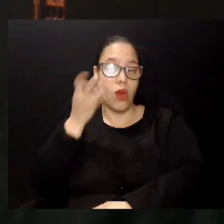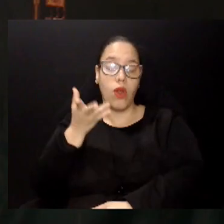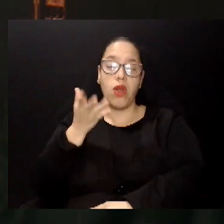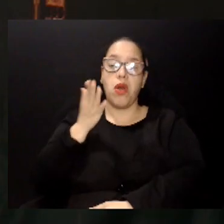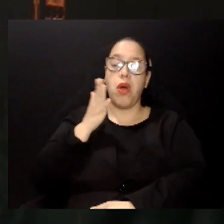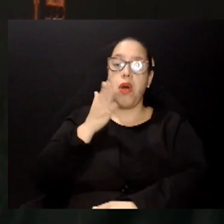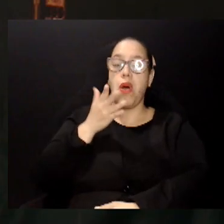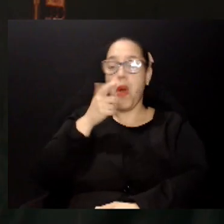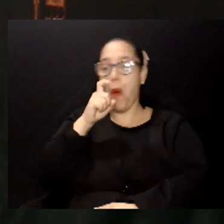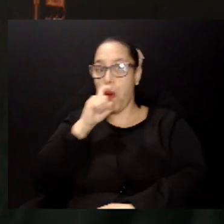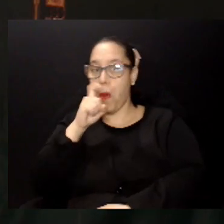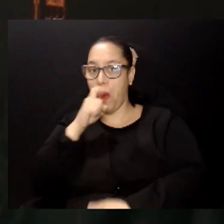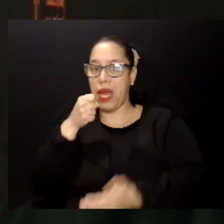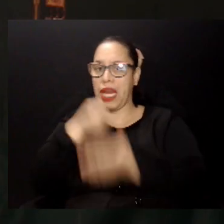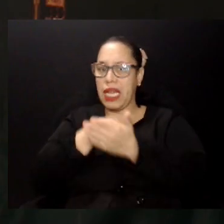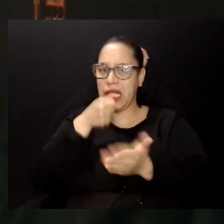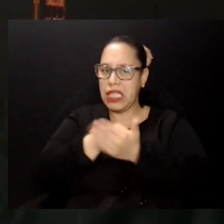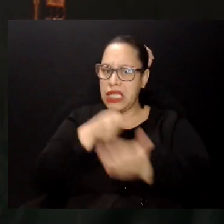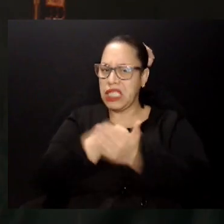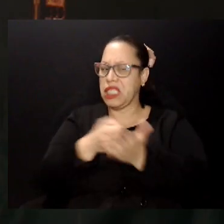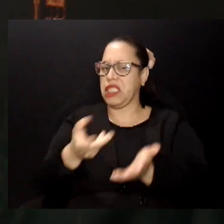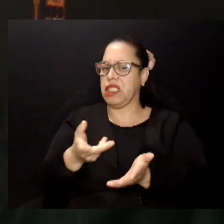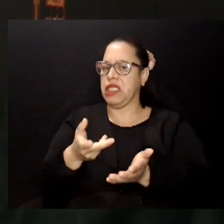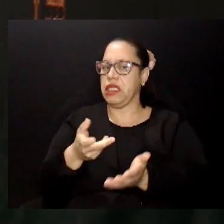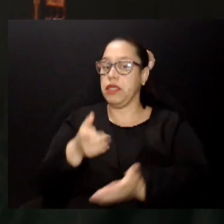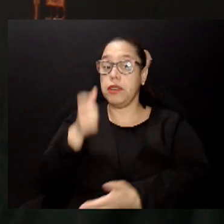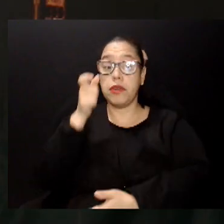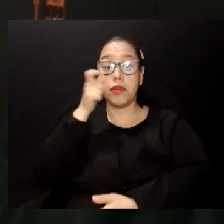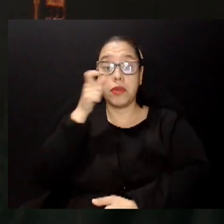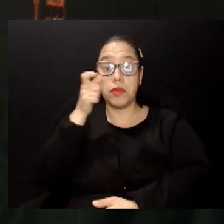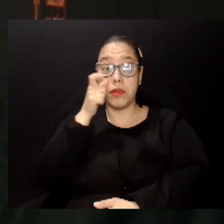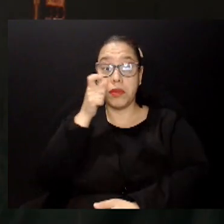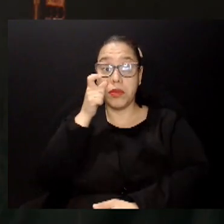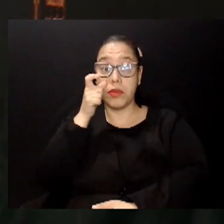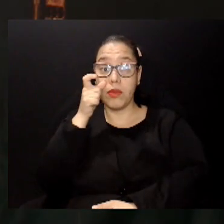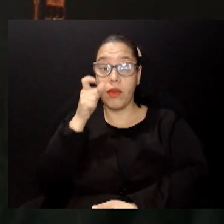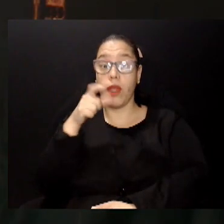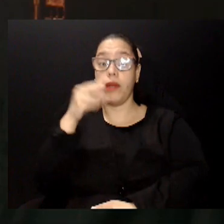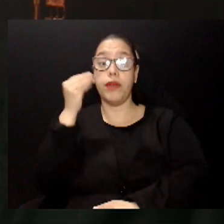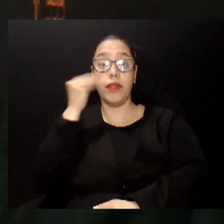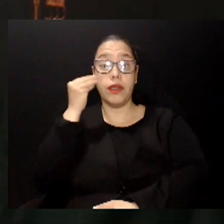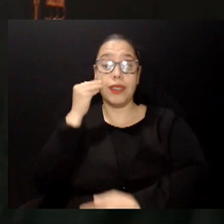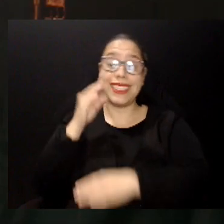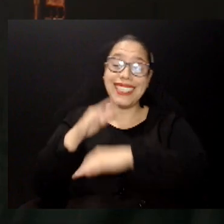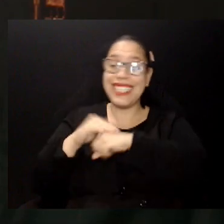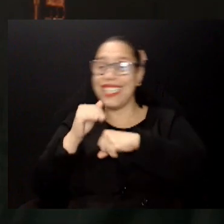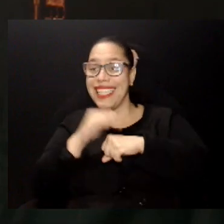que interessante, né? Porque se você tenta agradar, então você vai sempre